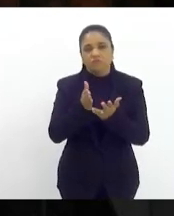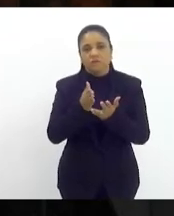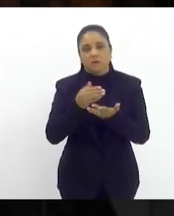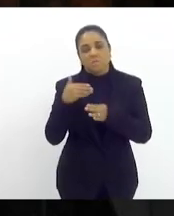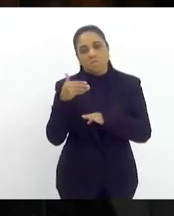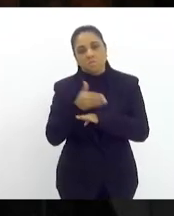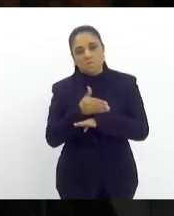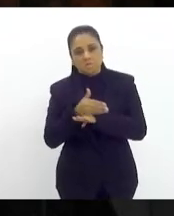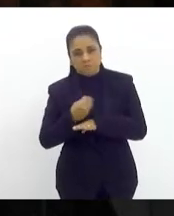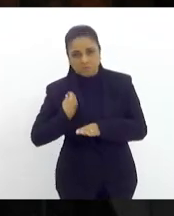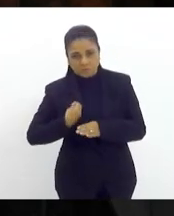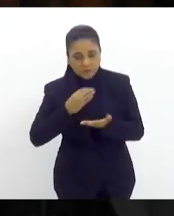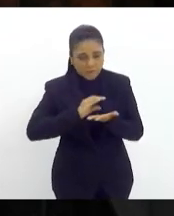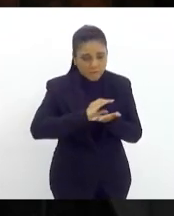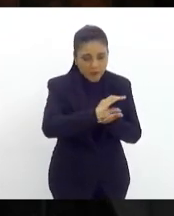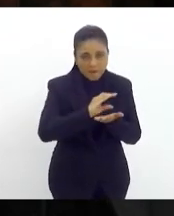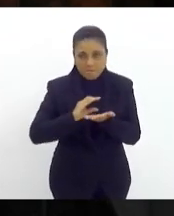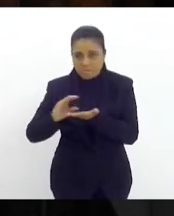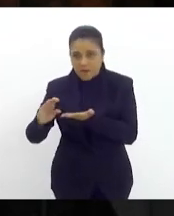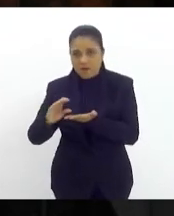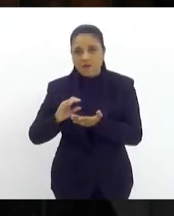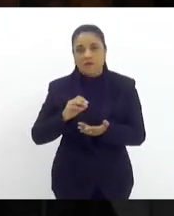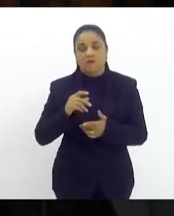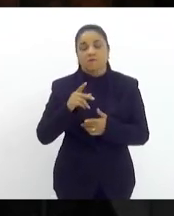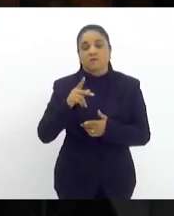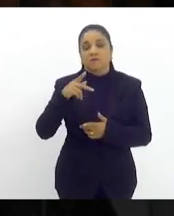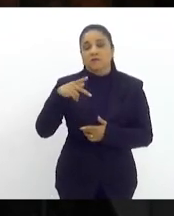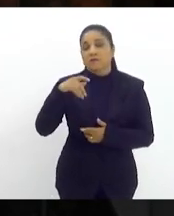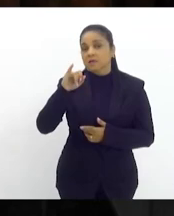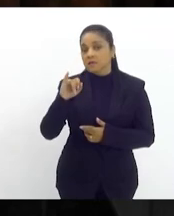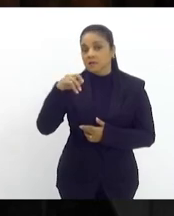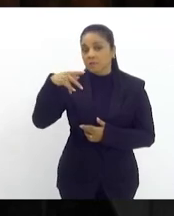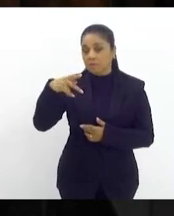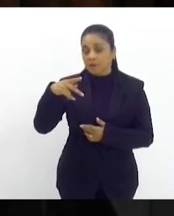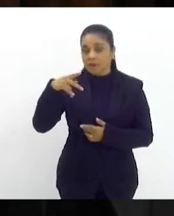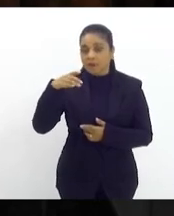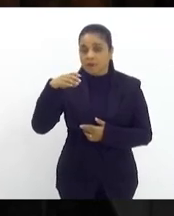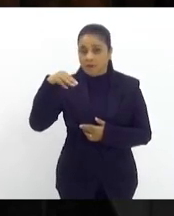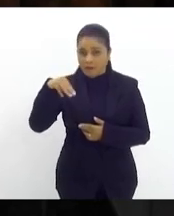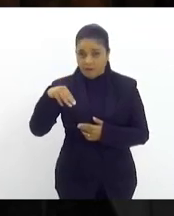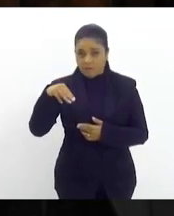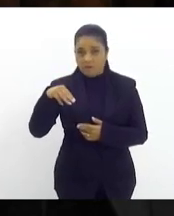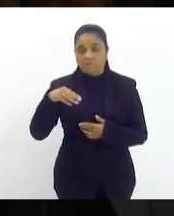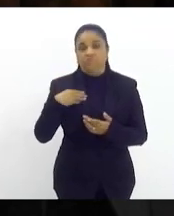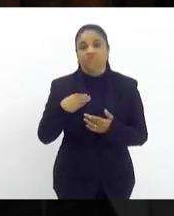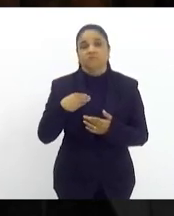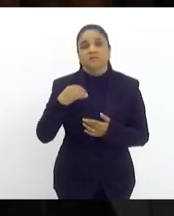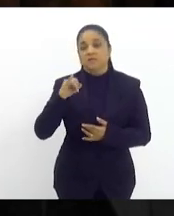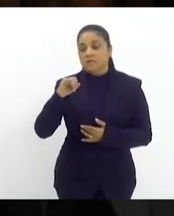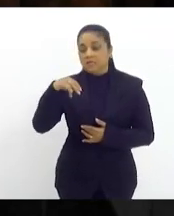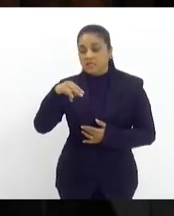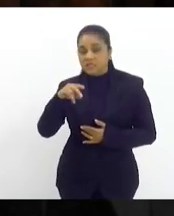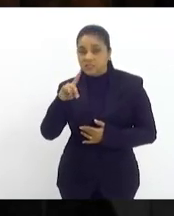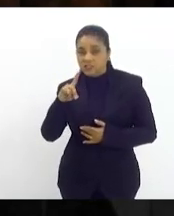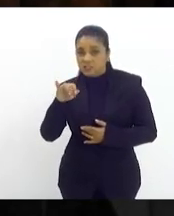definidos pelo famoso IPM índice de participação dos municípios